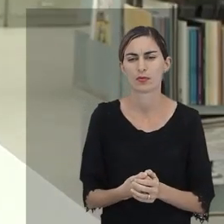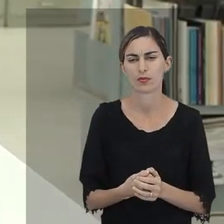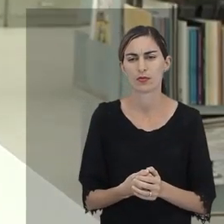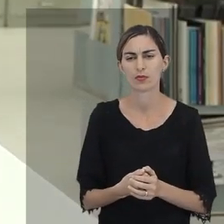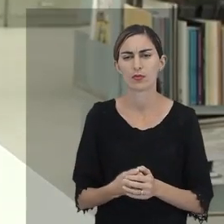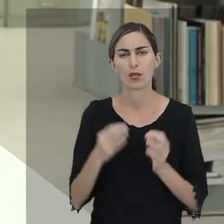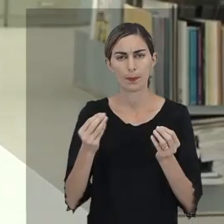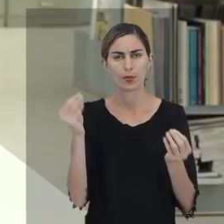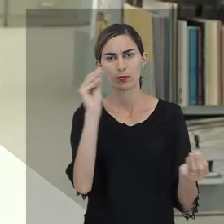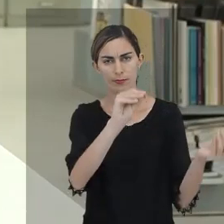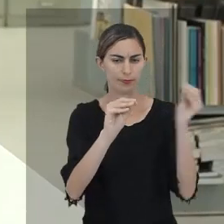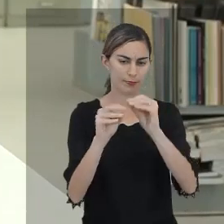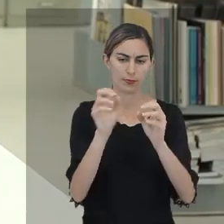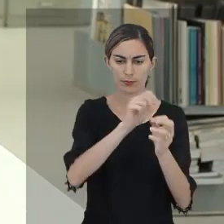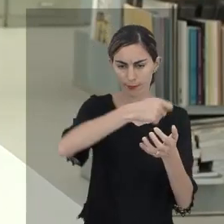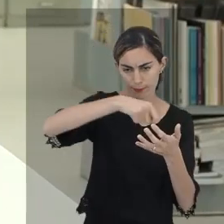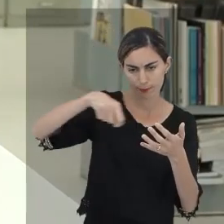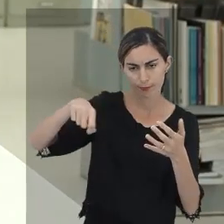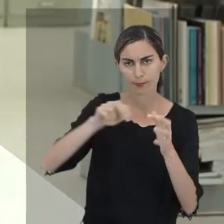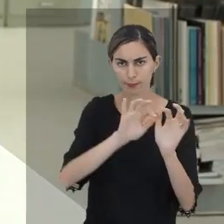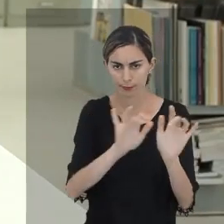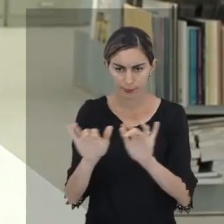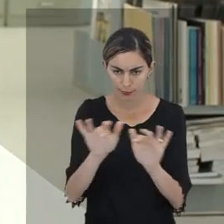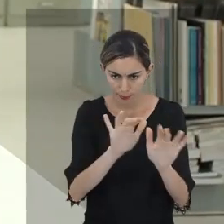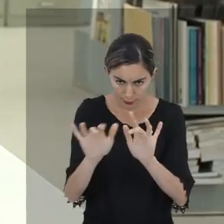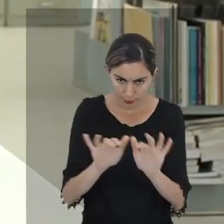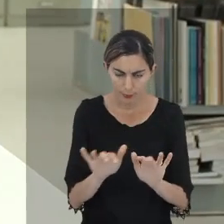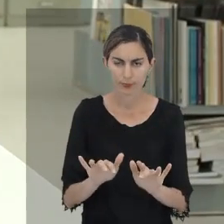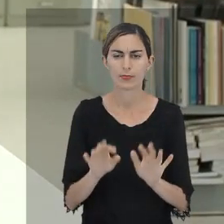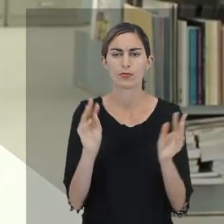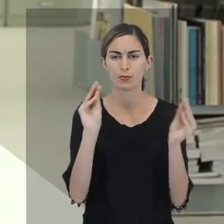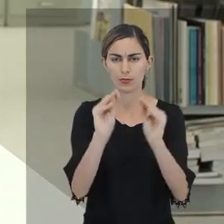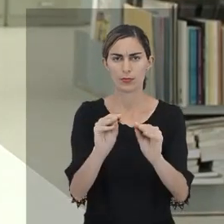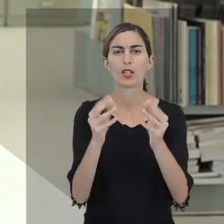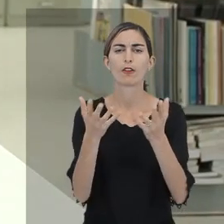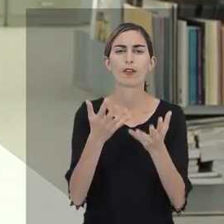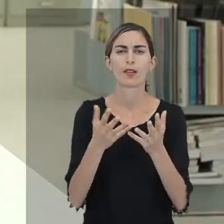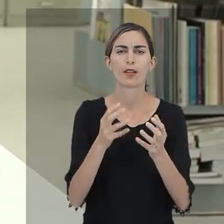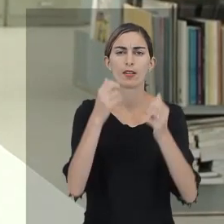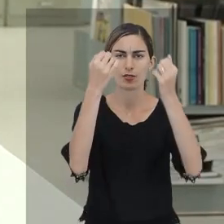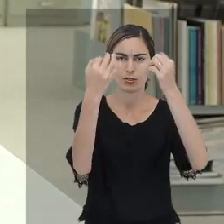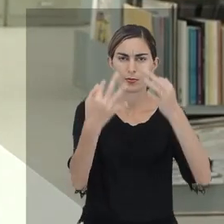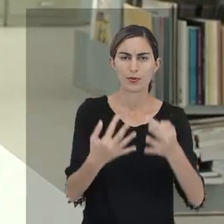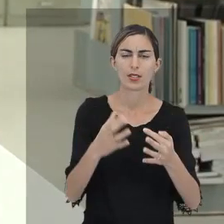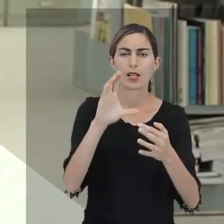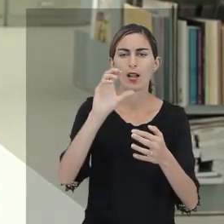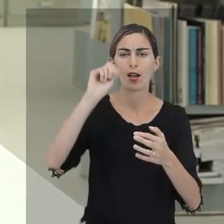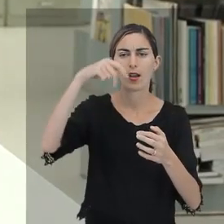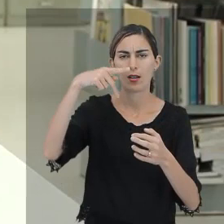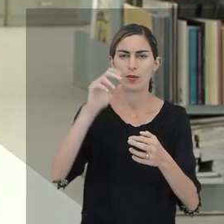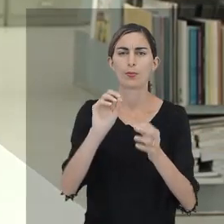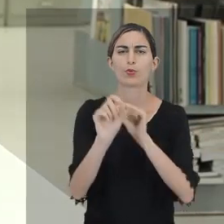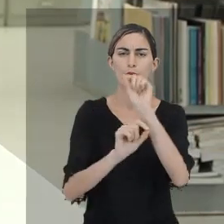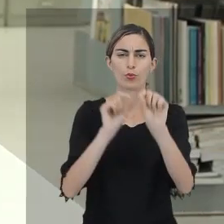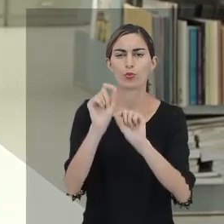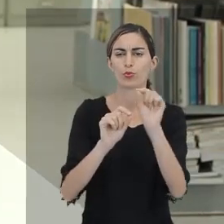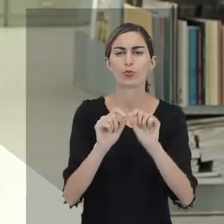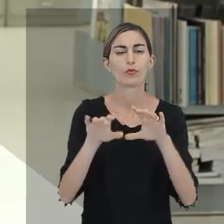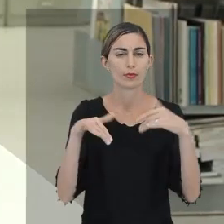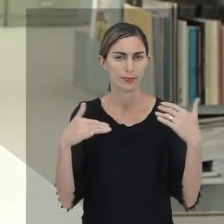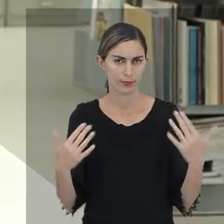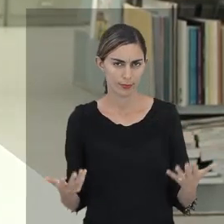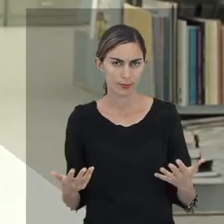11 você pode escrever venciam naquele campo do detex para dizer o que é que o usuário está aquele campo então